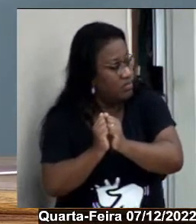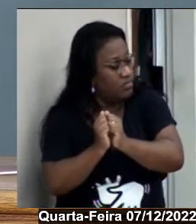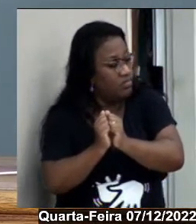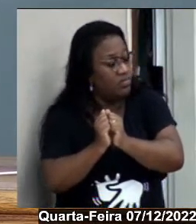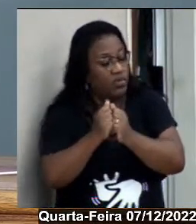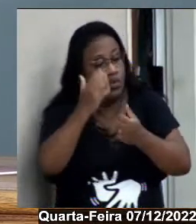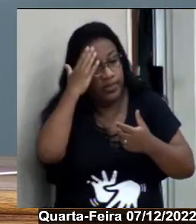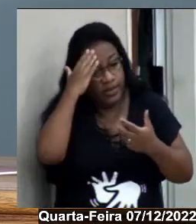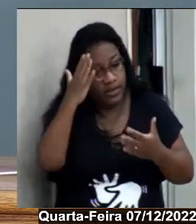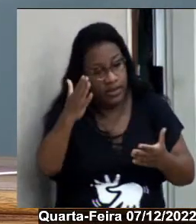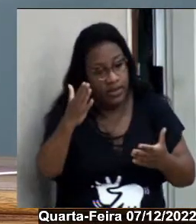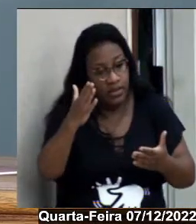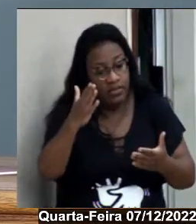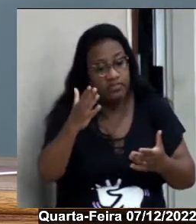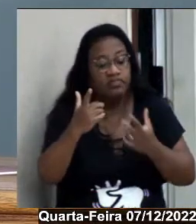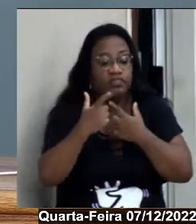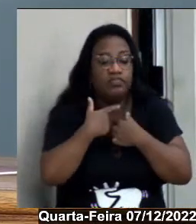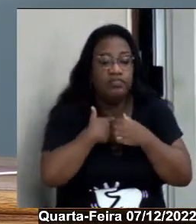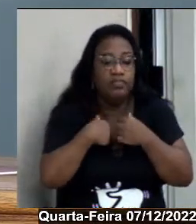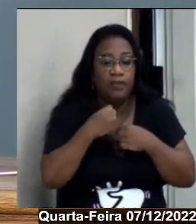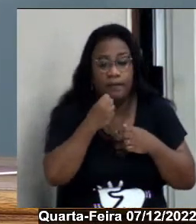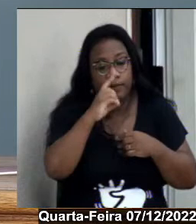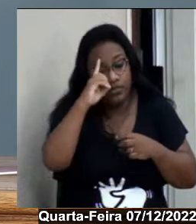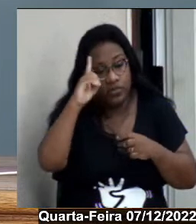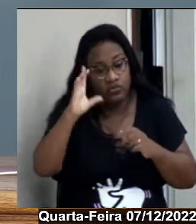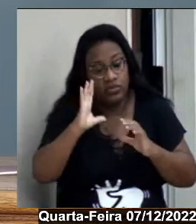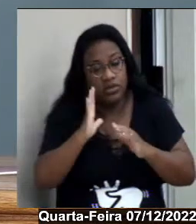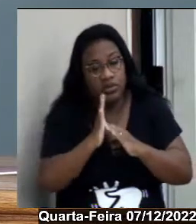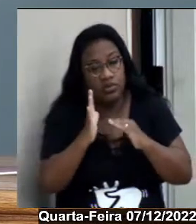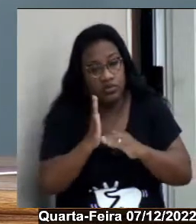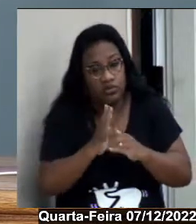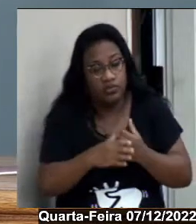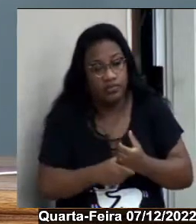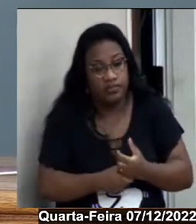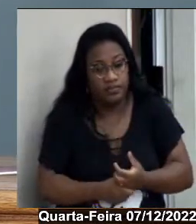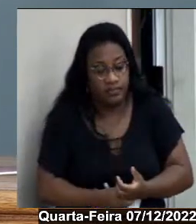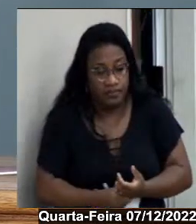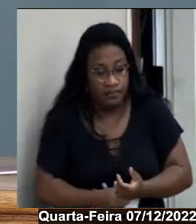pelo melhor para a nossa cidade. Obrigado e desejo um bom dia a todos.